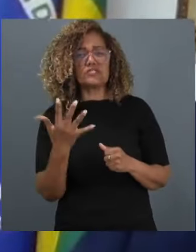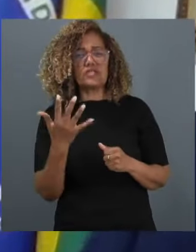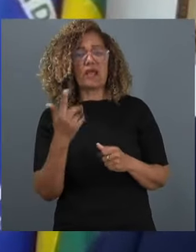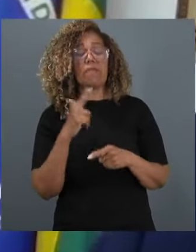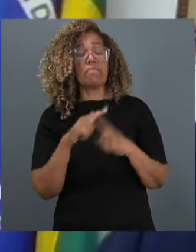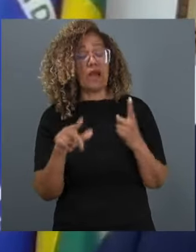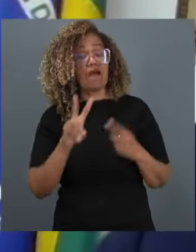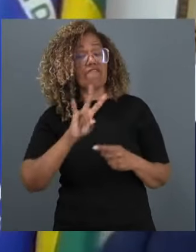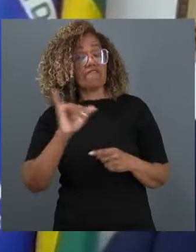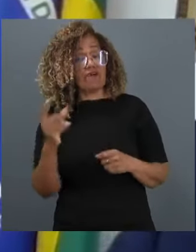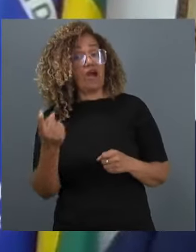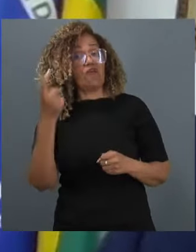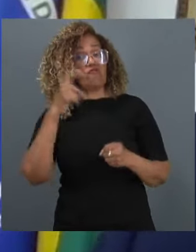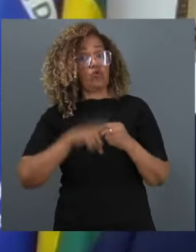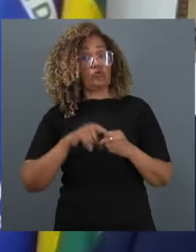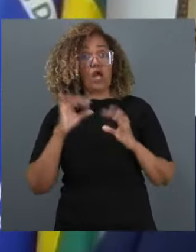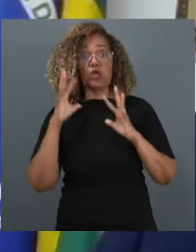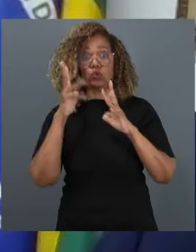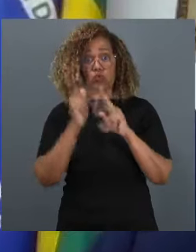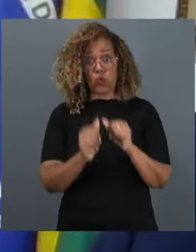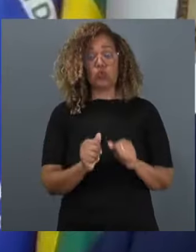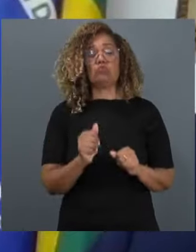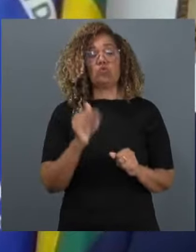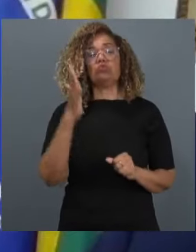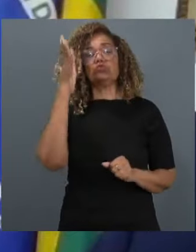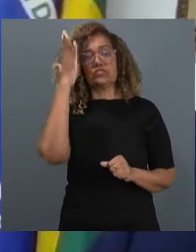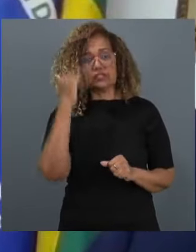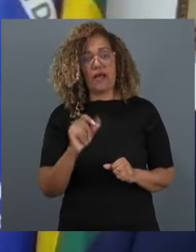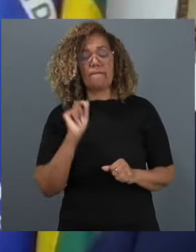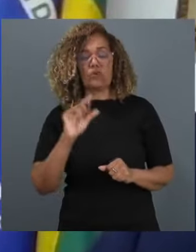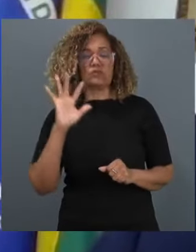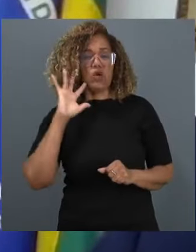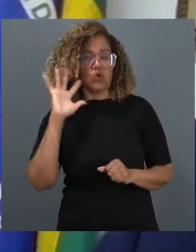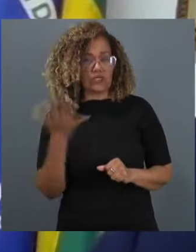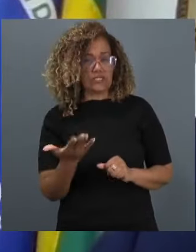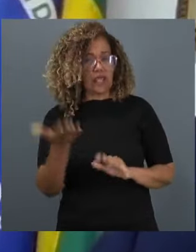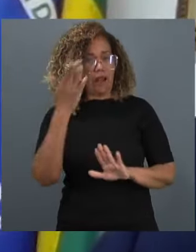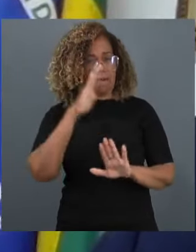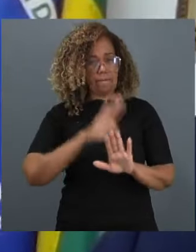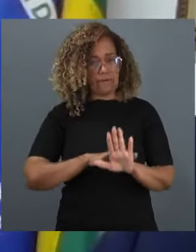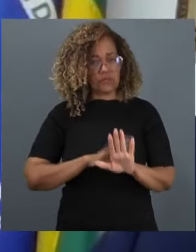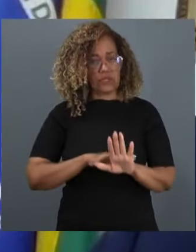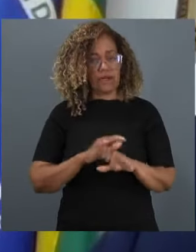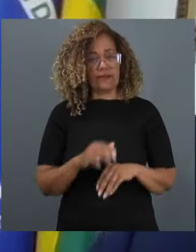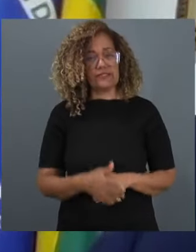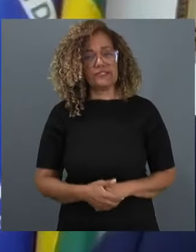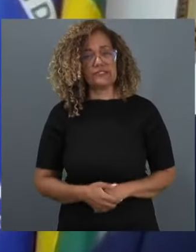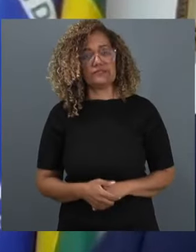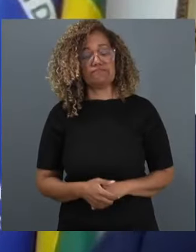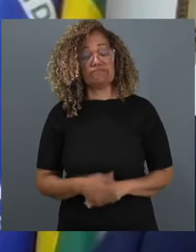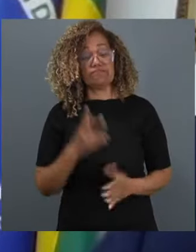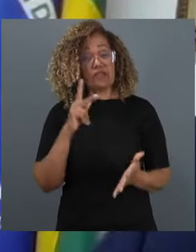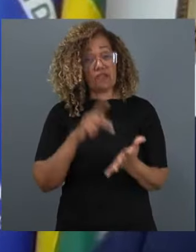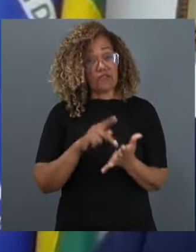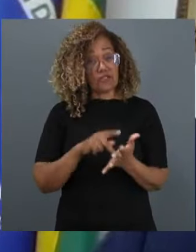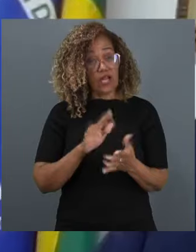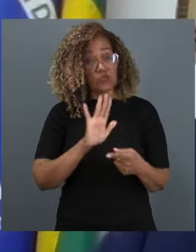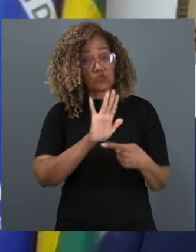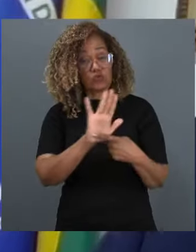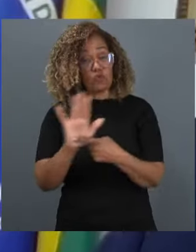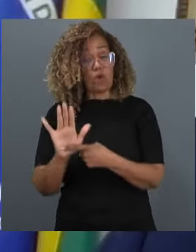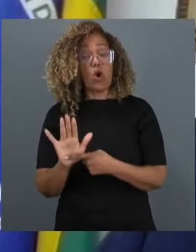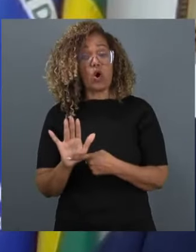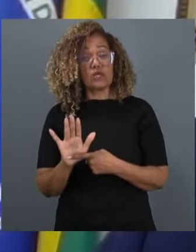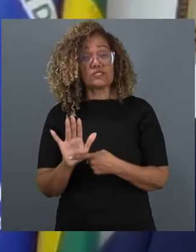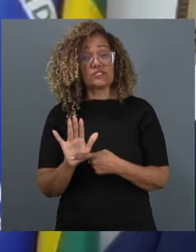voltar. Todo mundo vai saber do que está acontecendo nos bastidores. E a verdade já começa a aparecer.